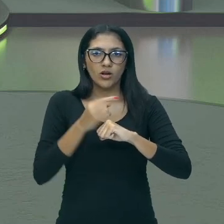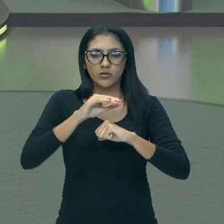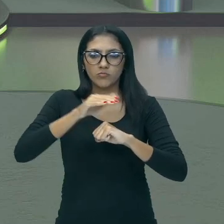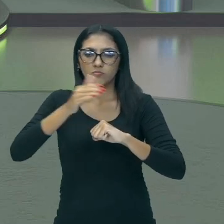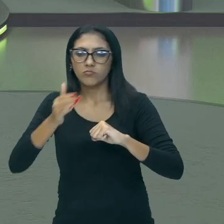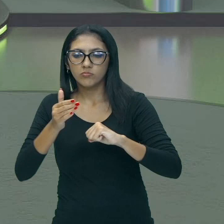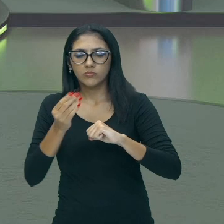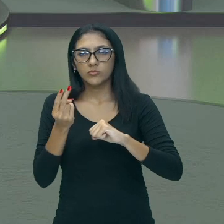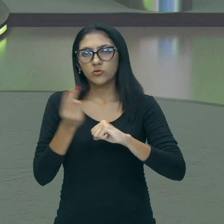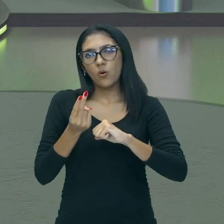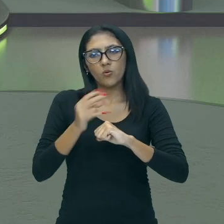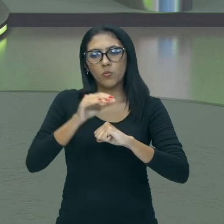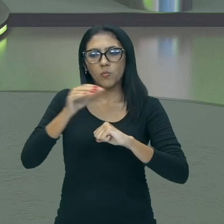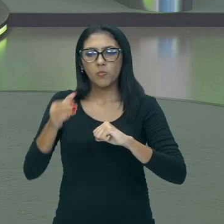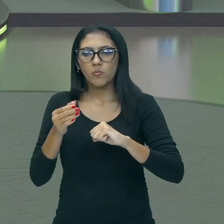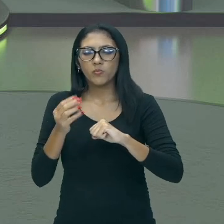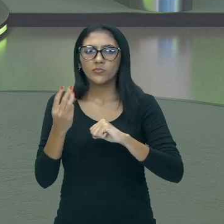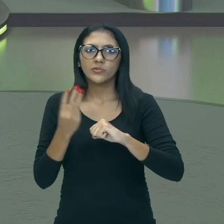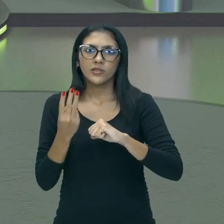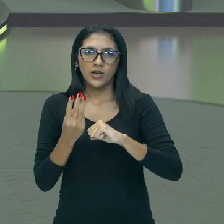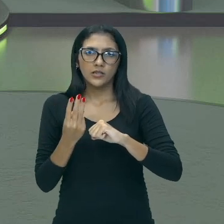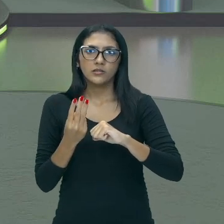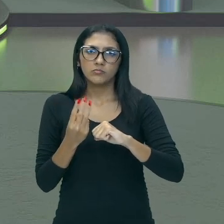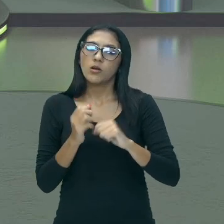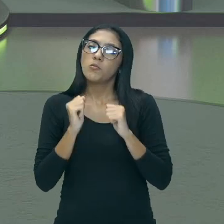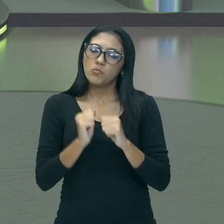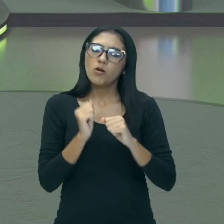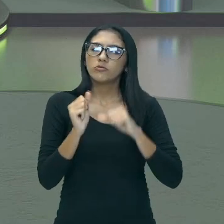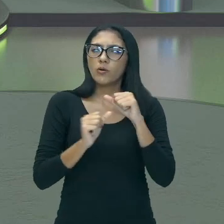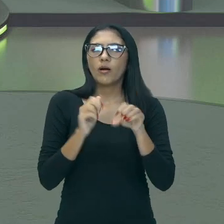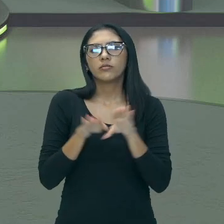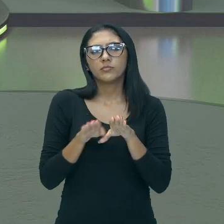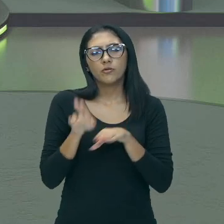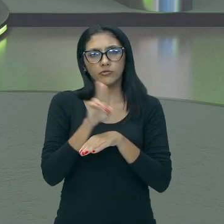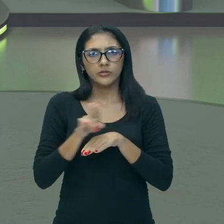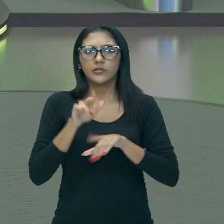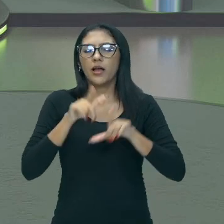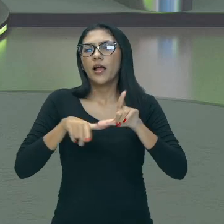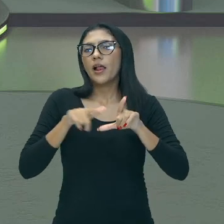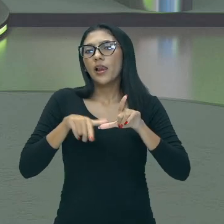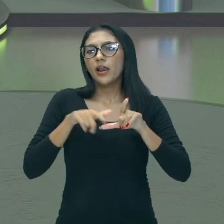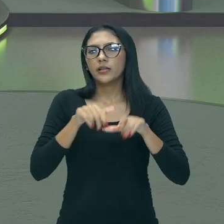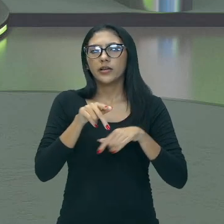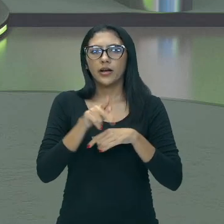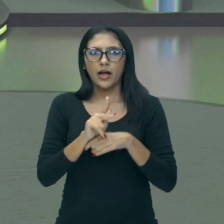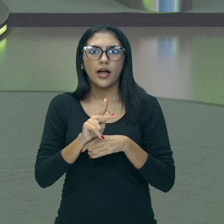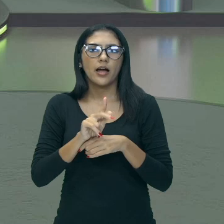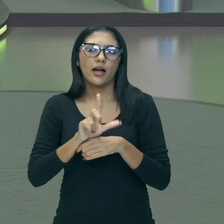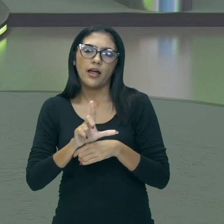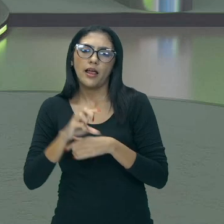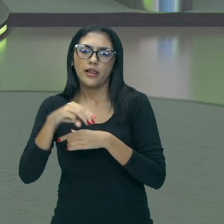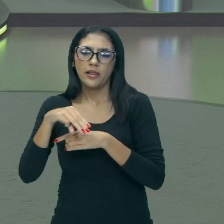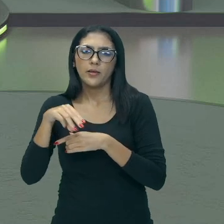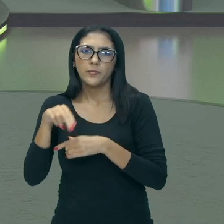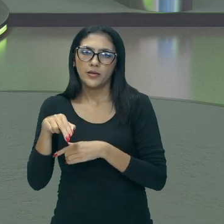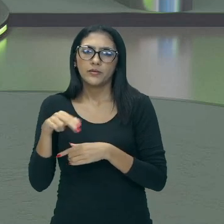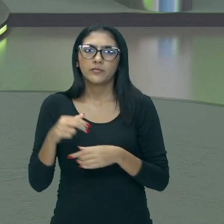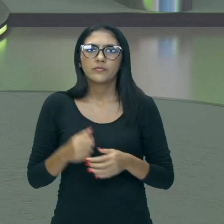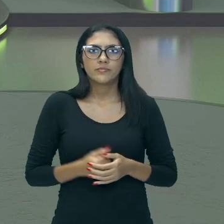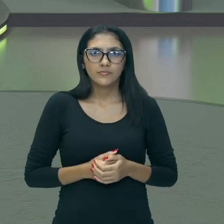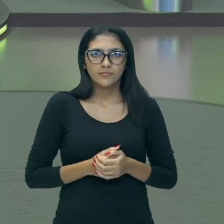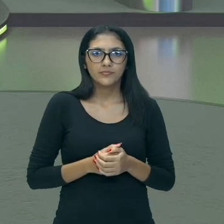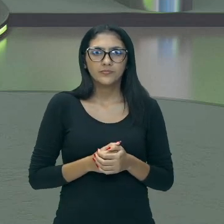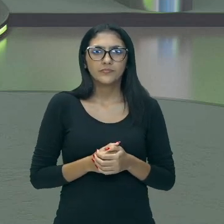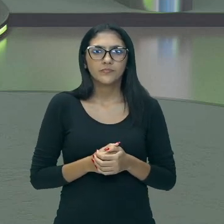também pode ser representada pelas letras K, L, M, N, O, P, Q e assim por diante, tá? Não é permitido que os